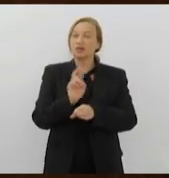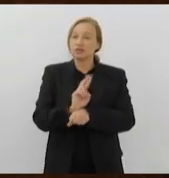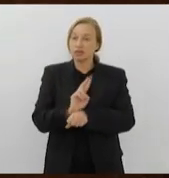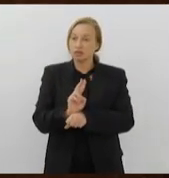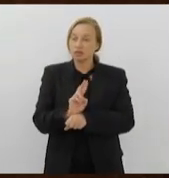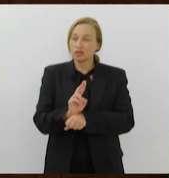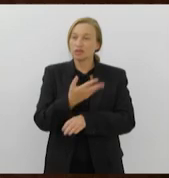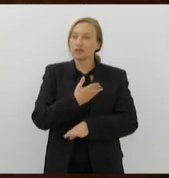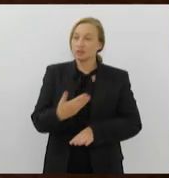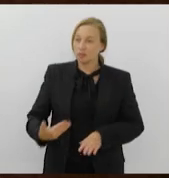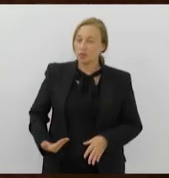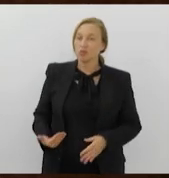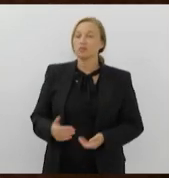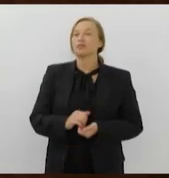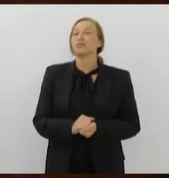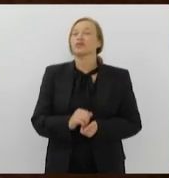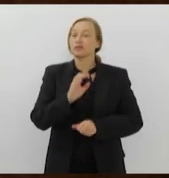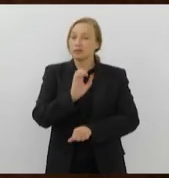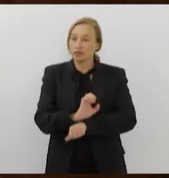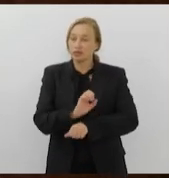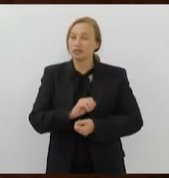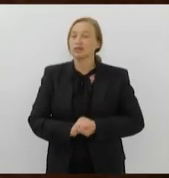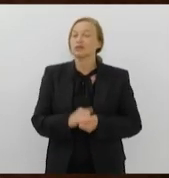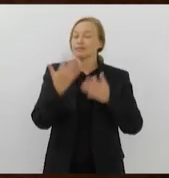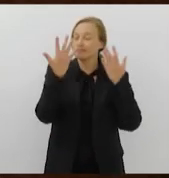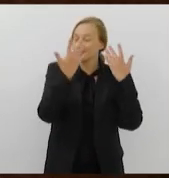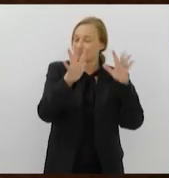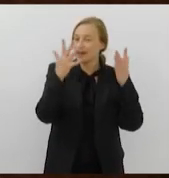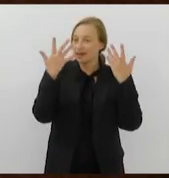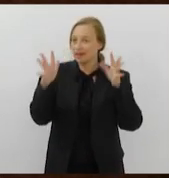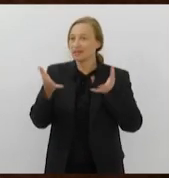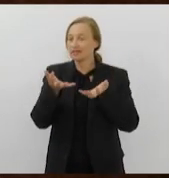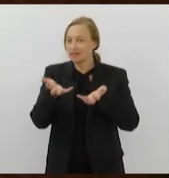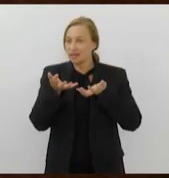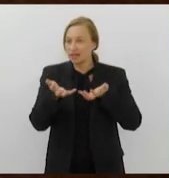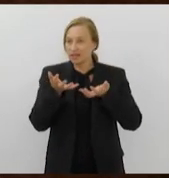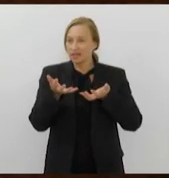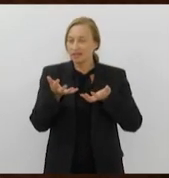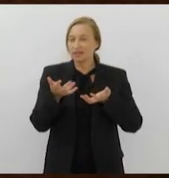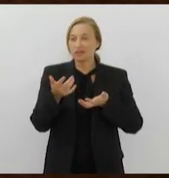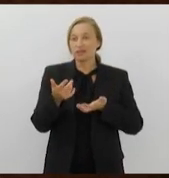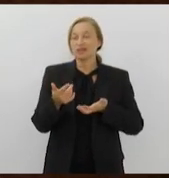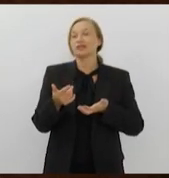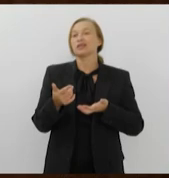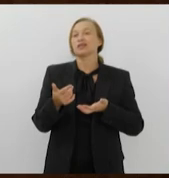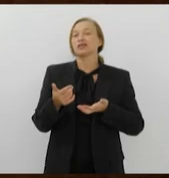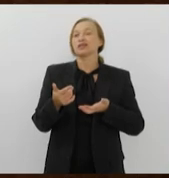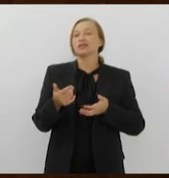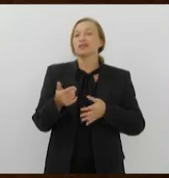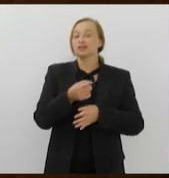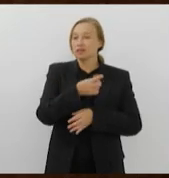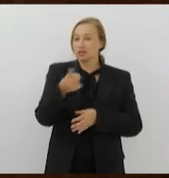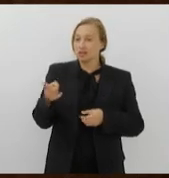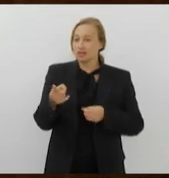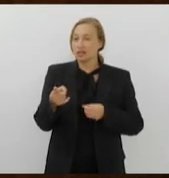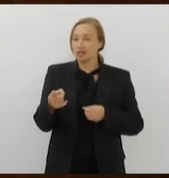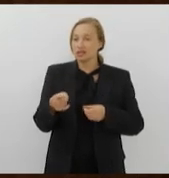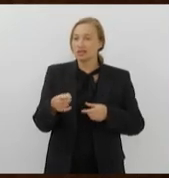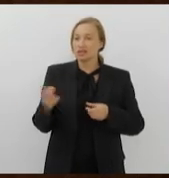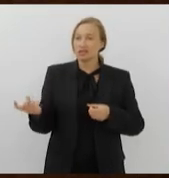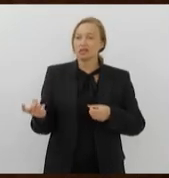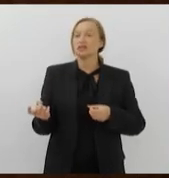pública no nosso estado, e parabéns, queremos muito ter vocês, e esta casa, no conjunto dos